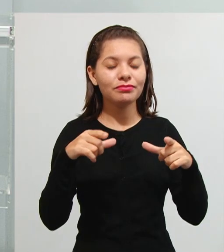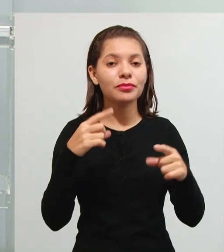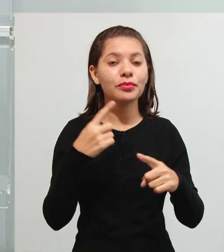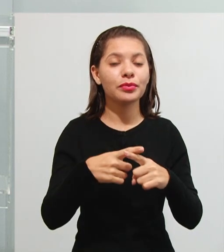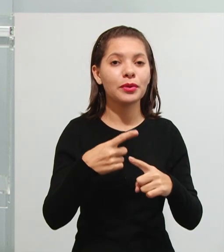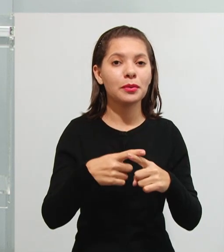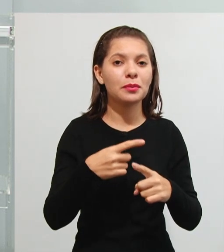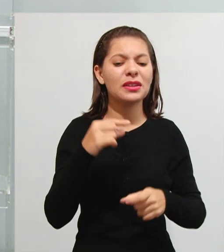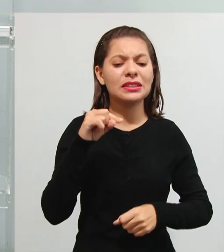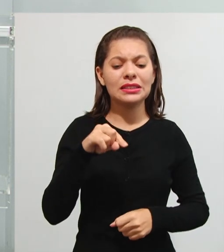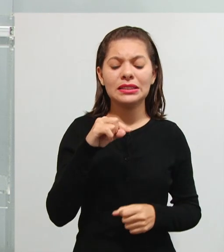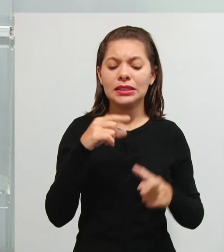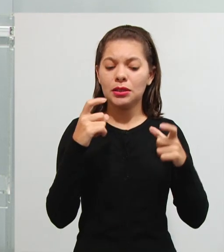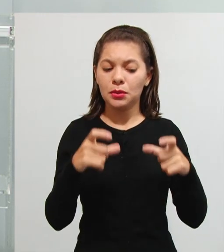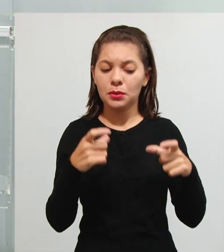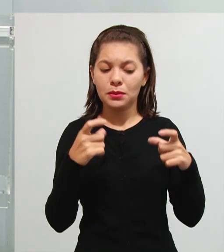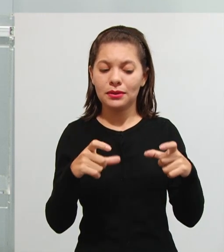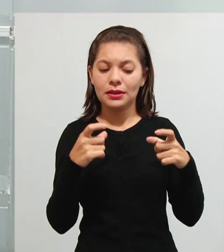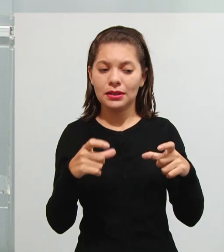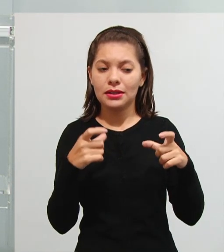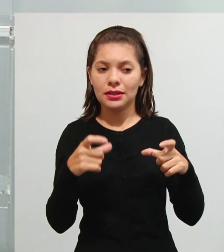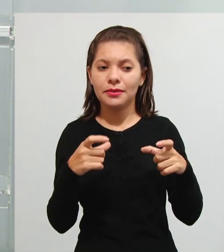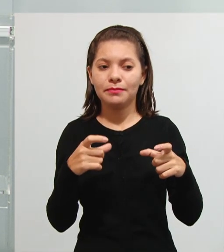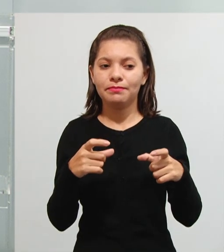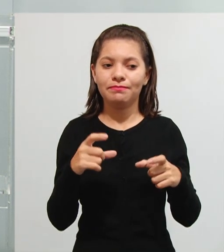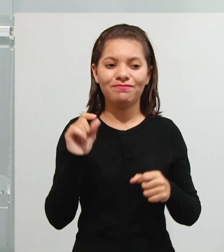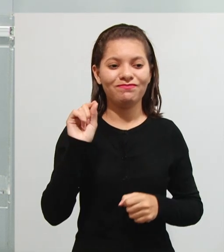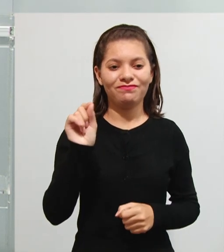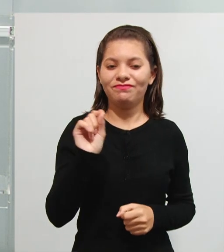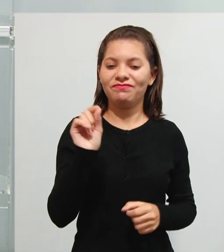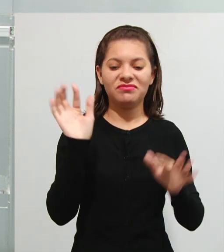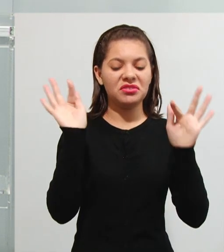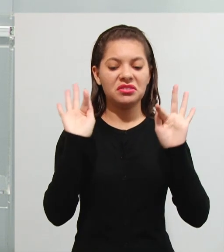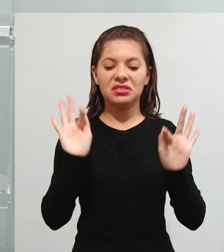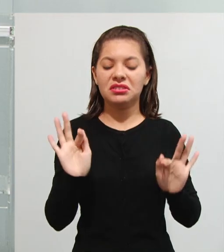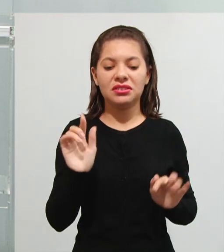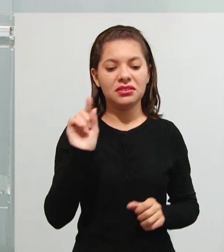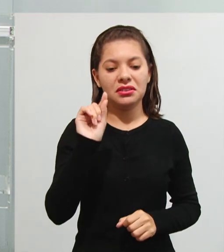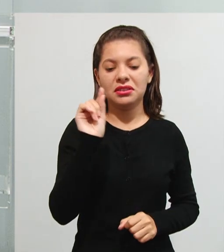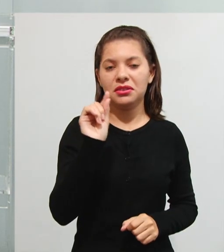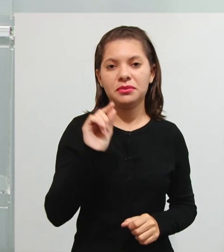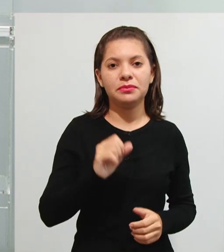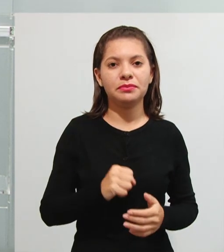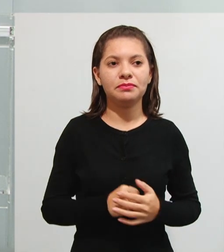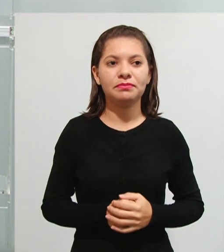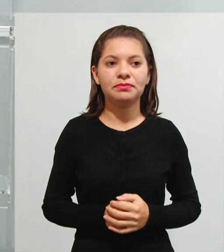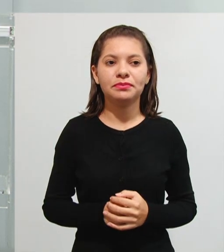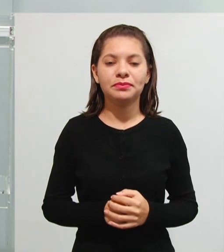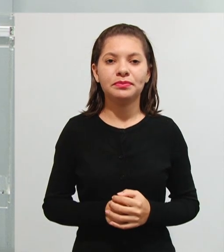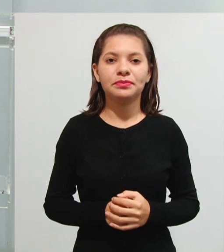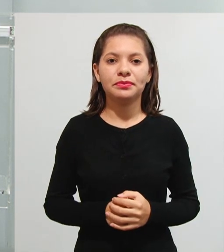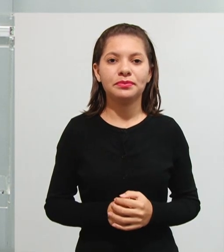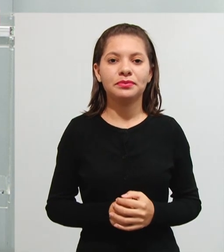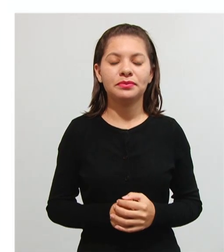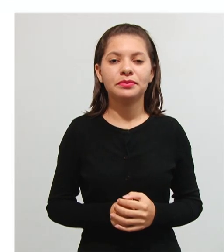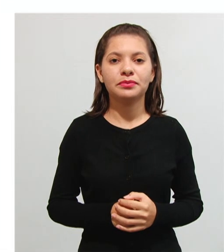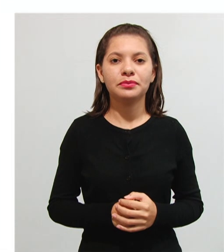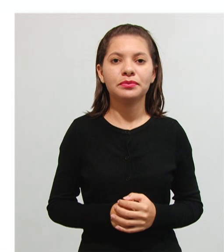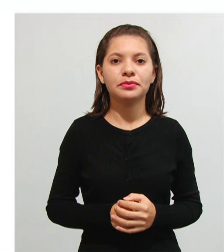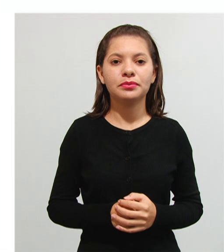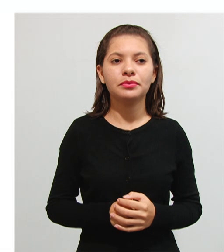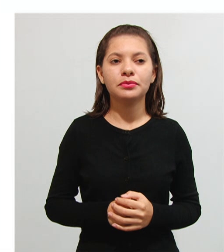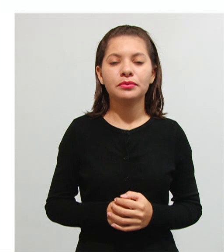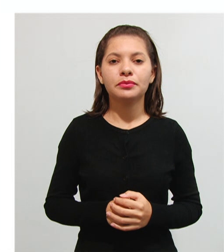aquele lugar em que você tá atuando não te realize não te deixe bem como pessoa